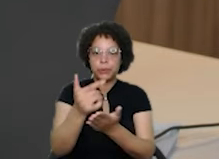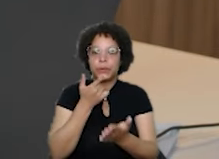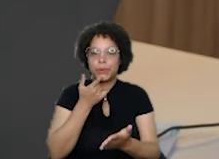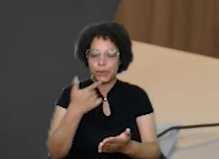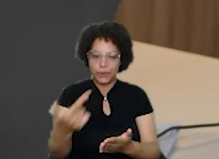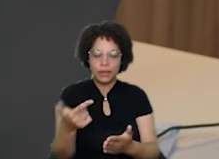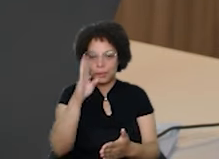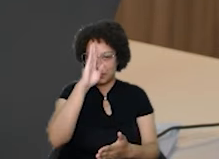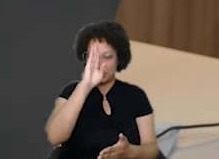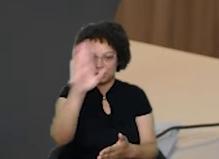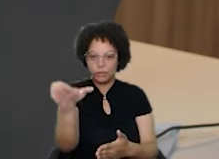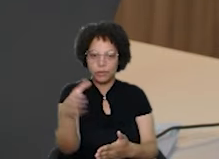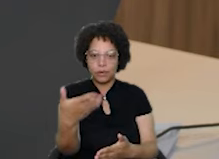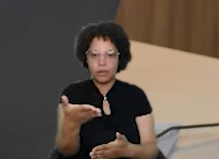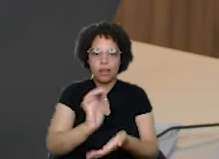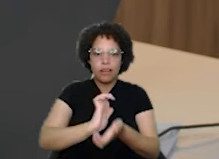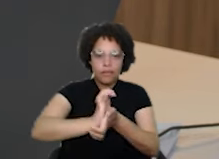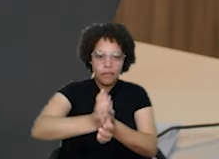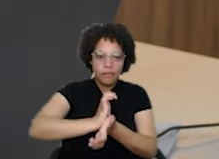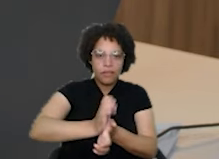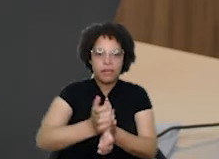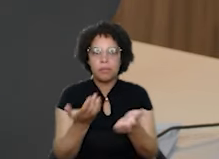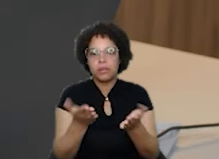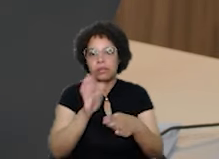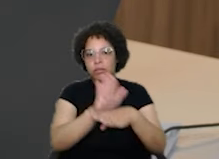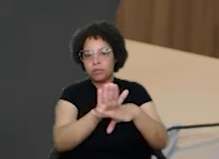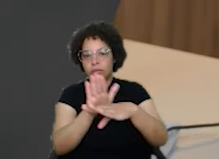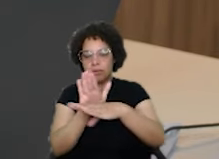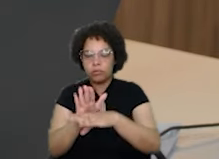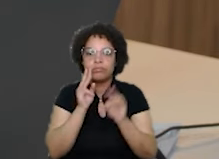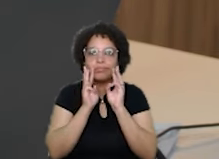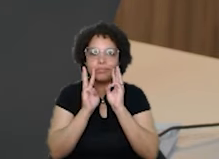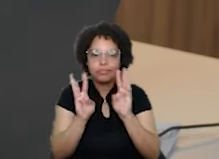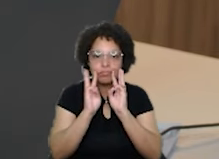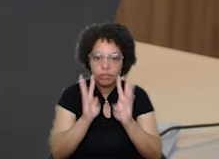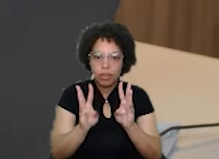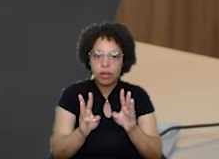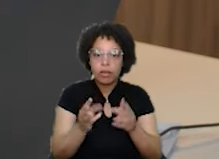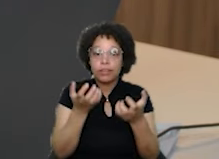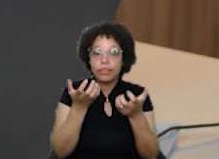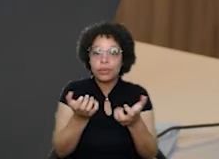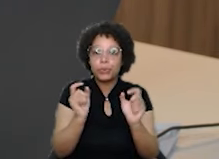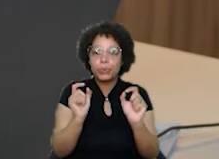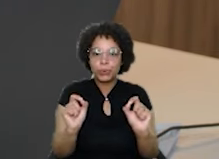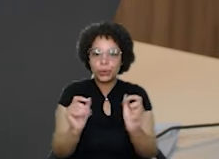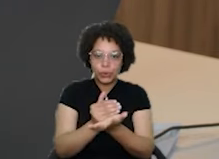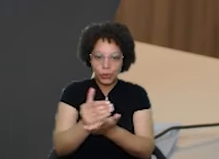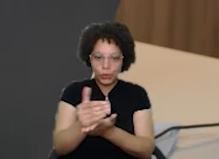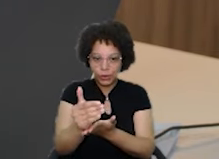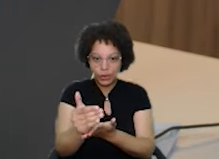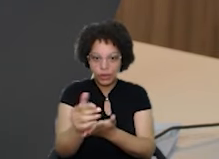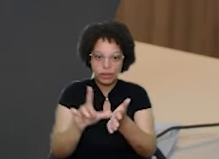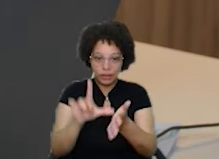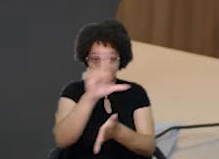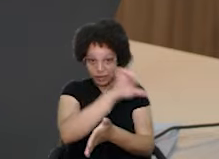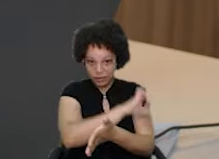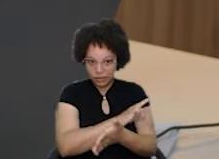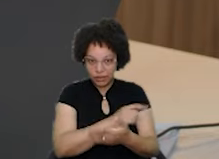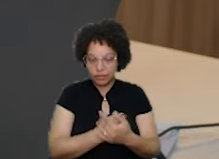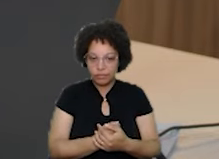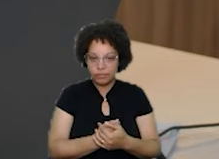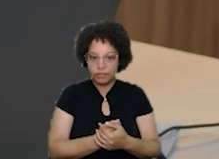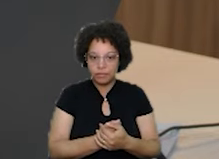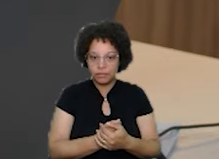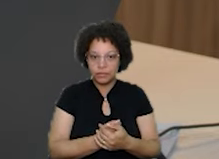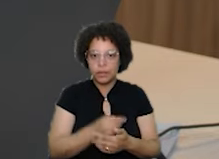as ferramentas os recursos né do marketing digital eu queria começar um pouquinho antes disso que é com relação